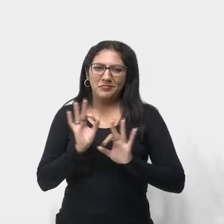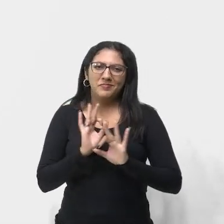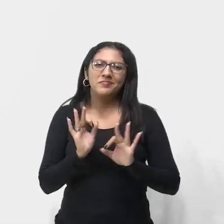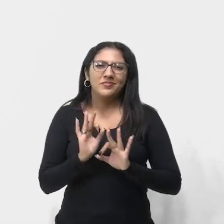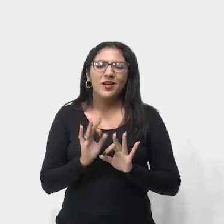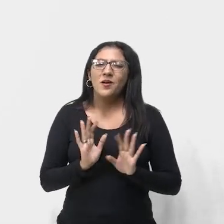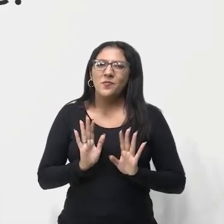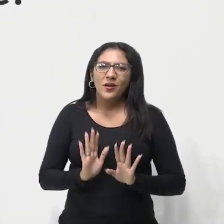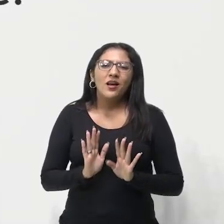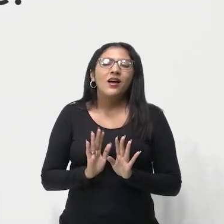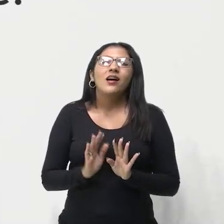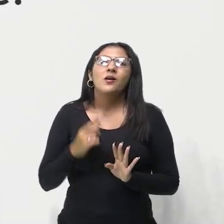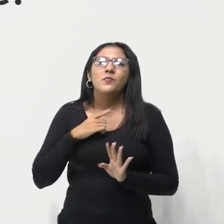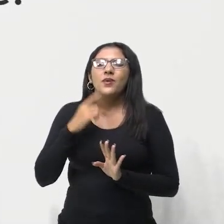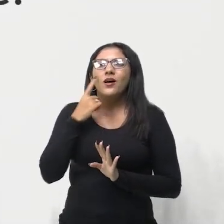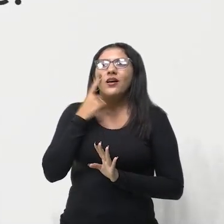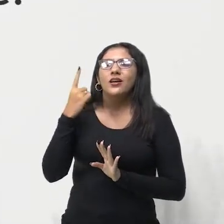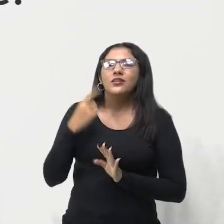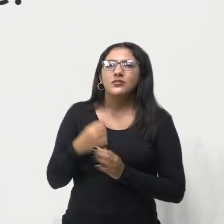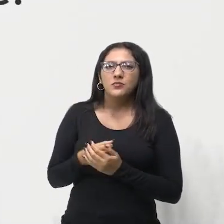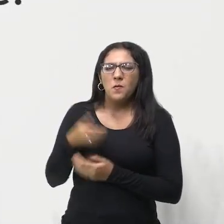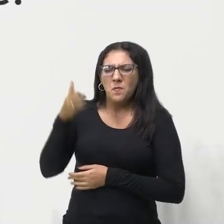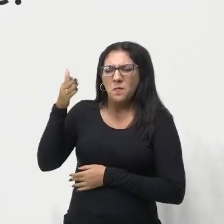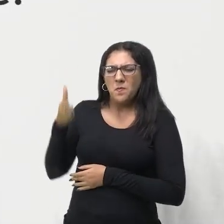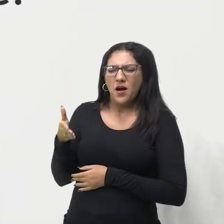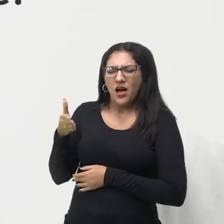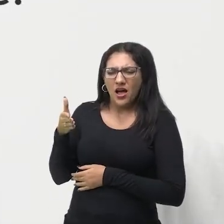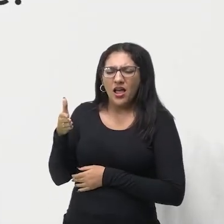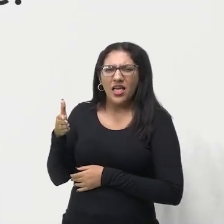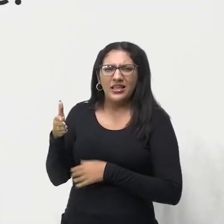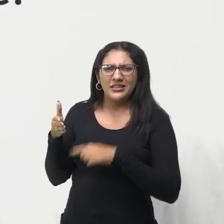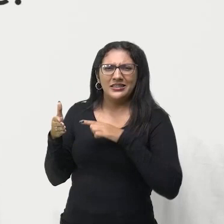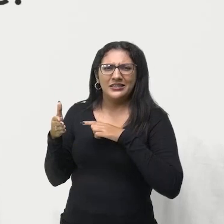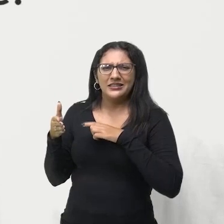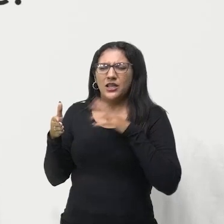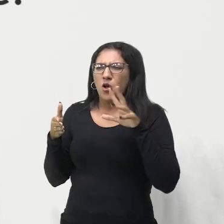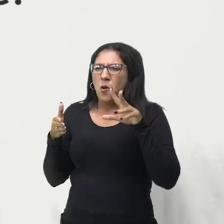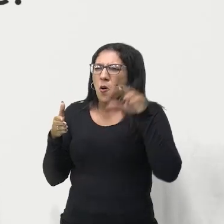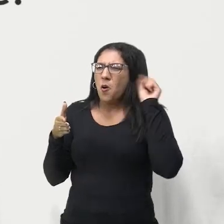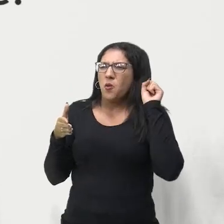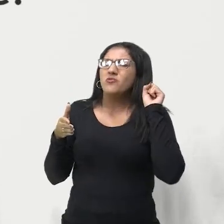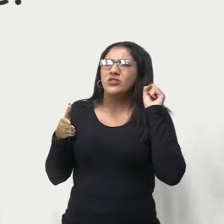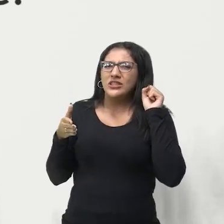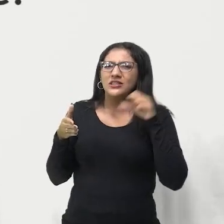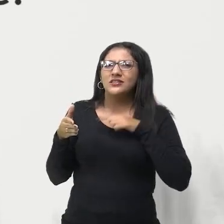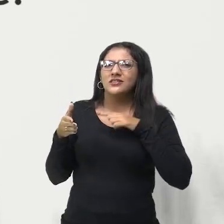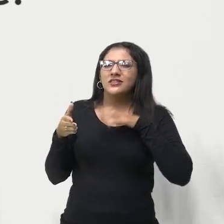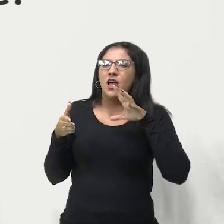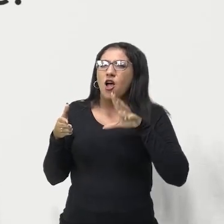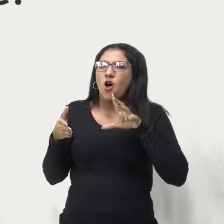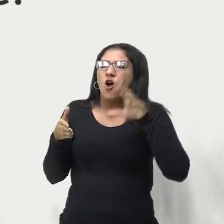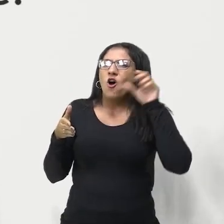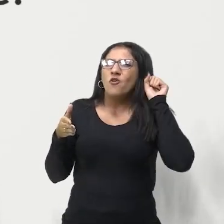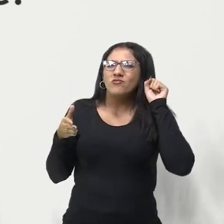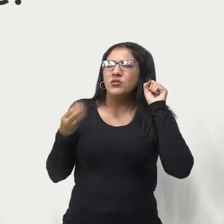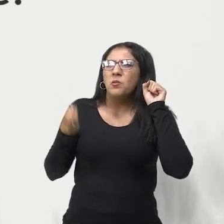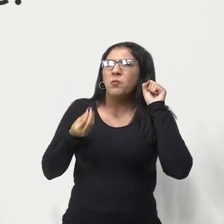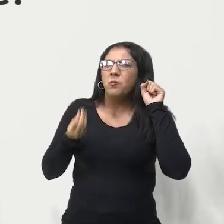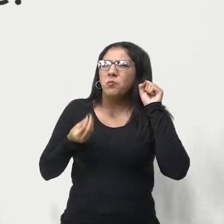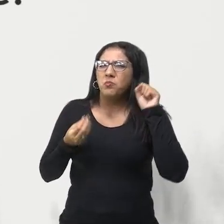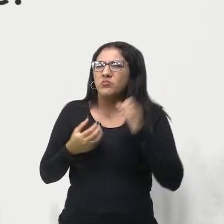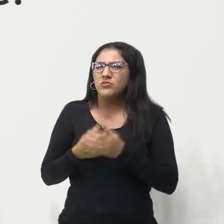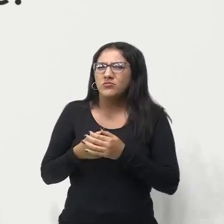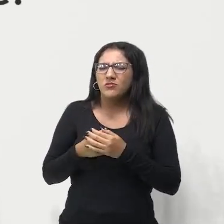gente? Isso é força de expressão. Mas aí, nesse caso aqui, paredes têm ouvido para ouvir e entender, né? Quem tem esse